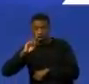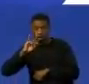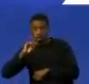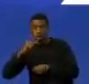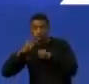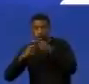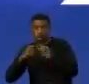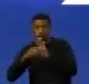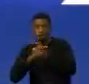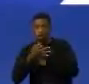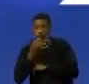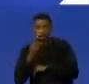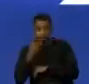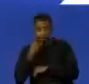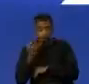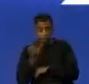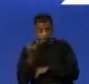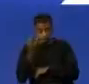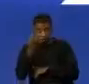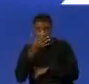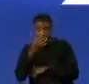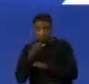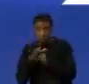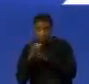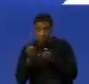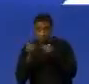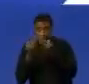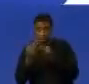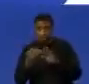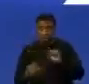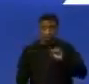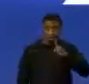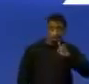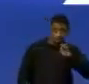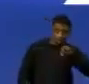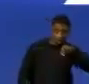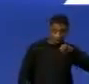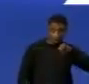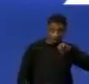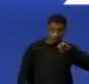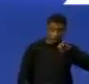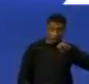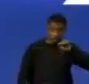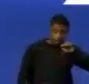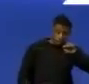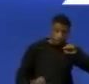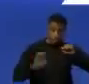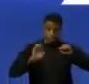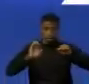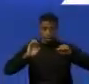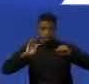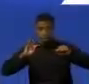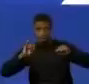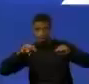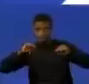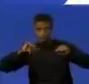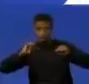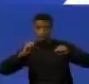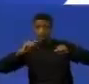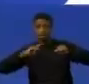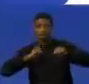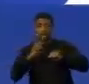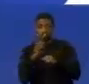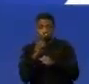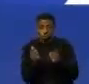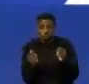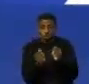uma dica de ouro para a gente. Ele falou que entre adenina e timina formam-se duas pontes de hidrogênio.